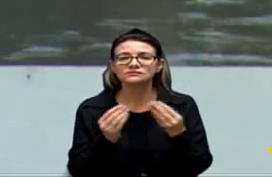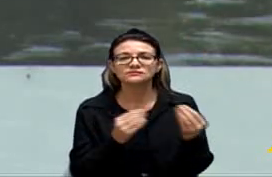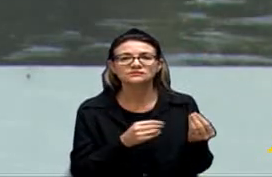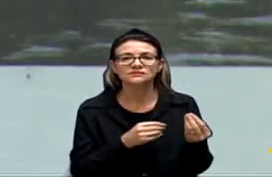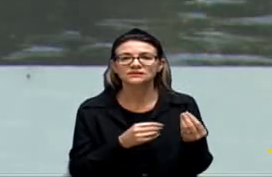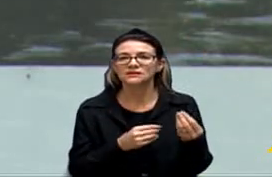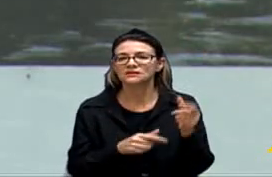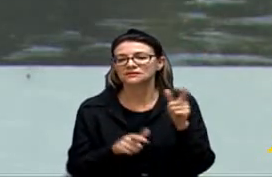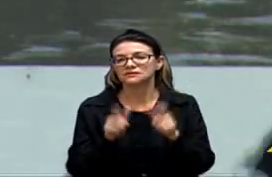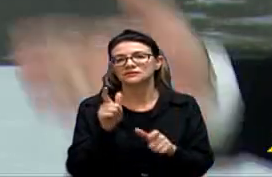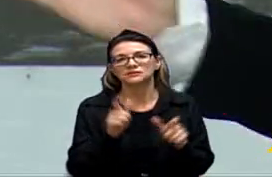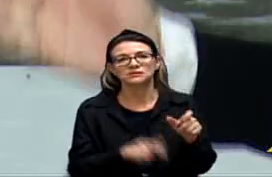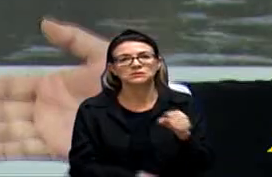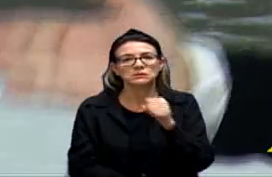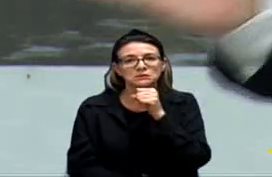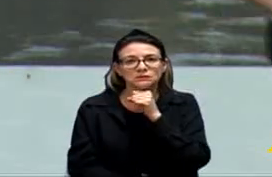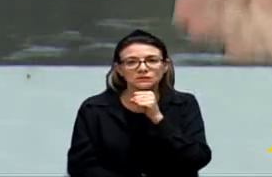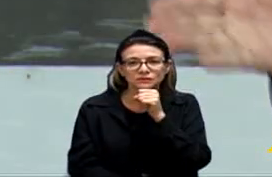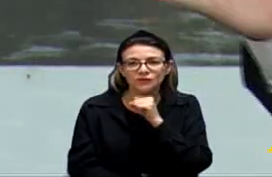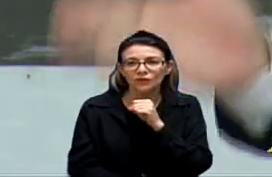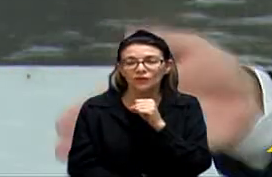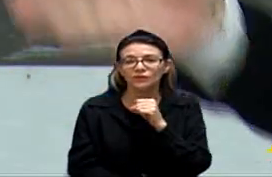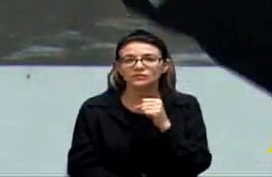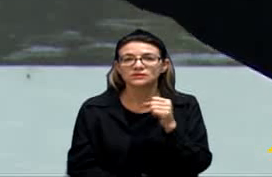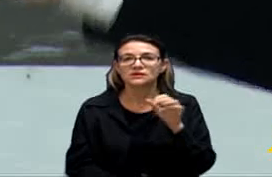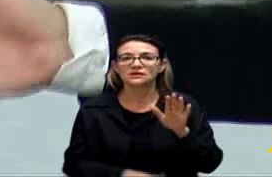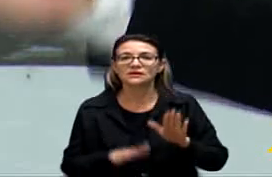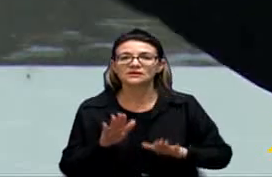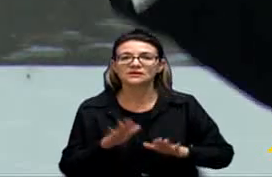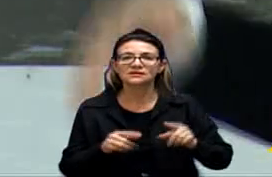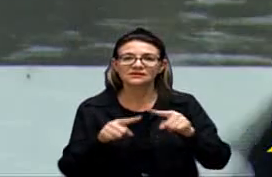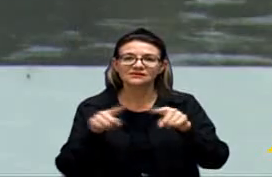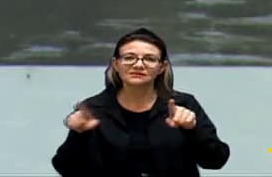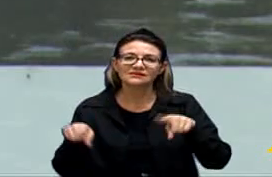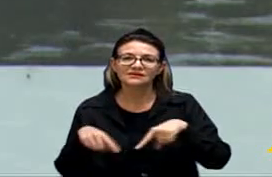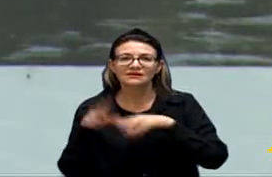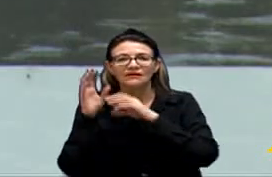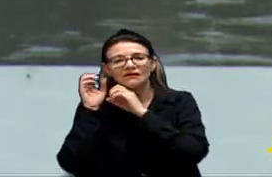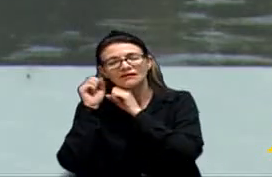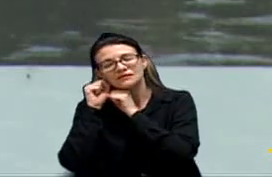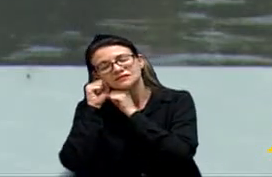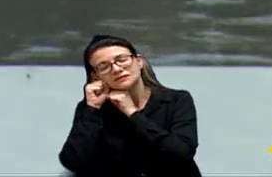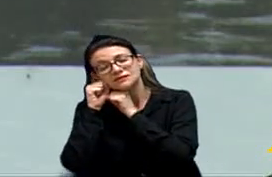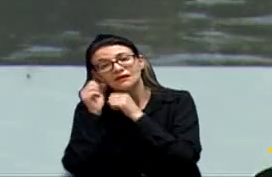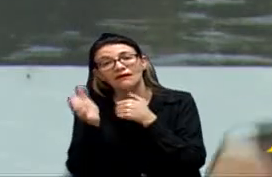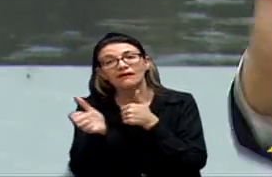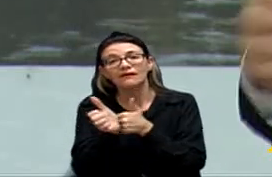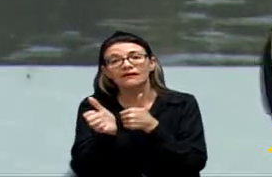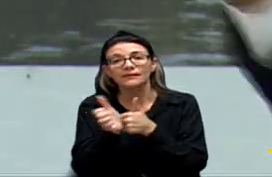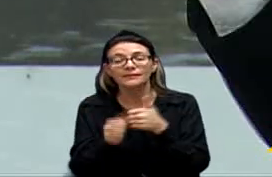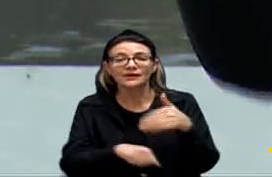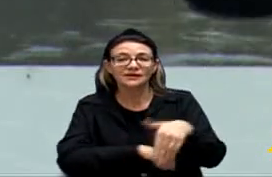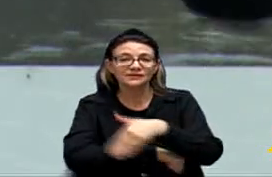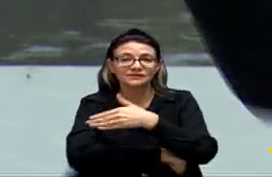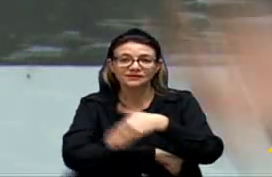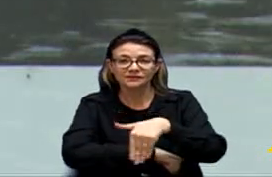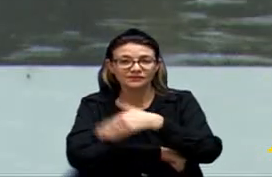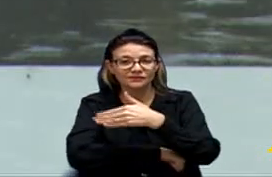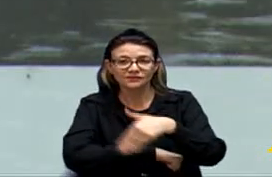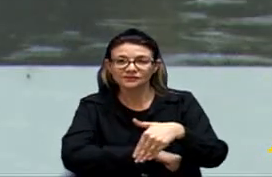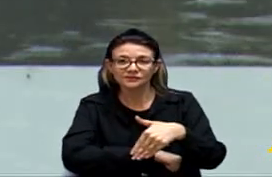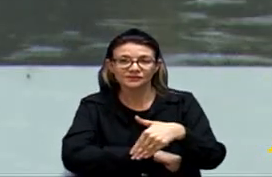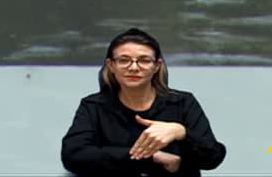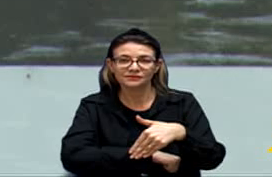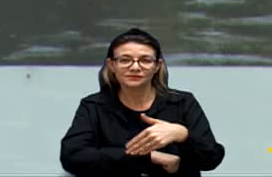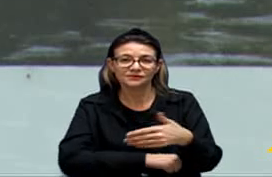calçada então aí o quarto tá do lado a janela tá na na rua praticamente então imagine é ninguém todo mundo mora no